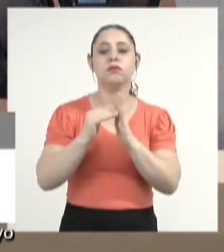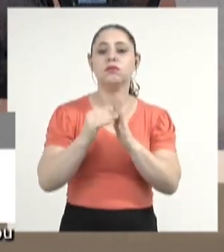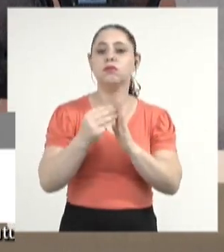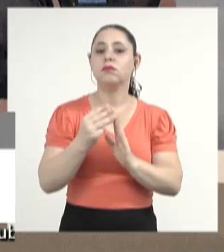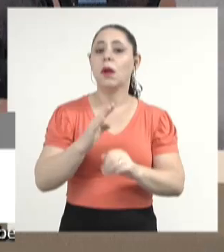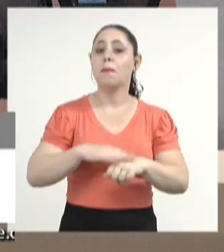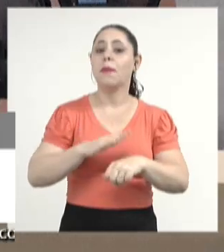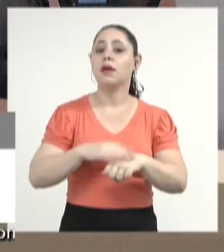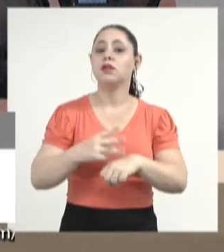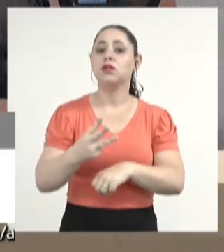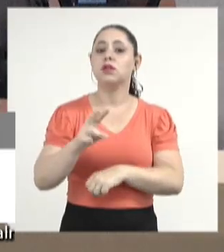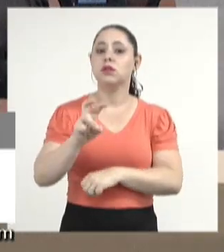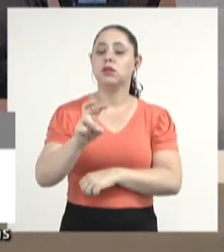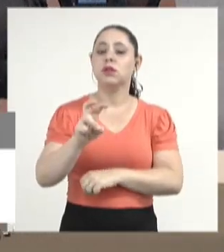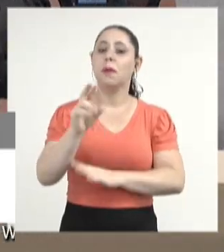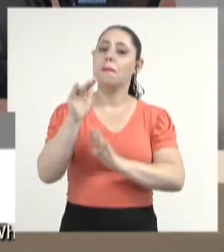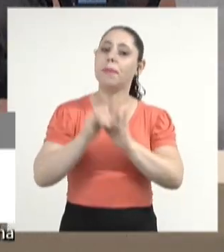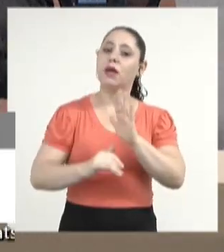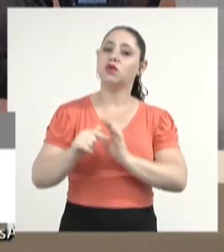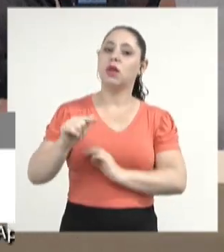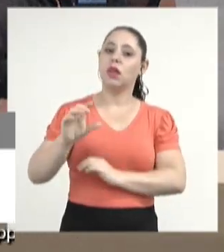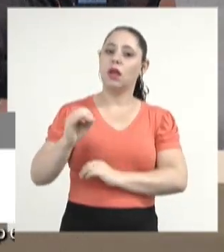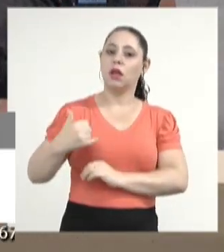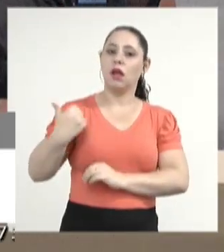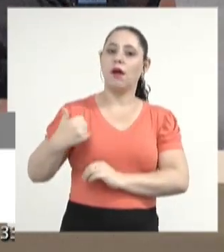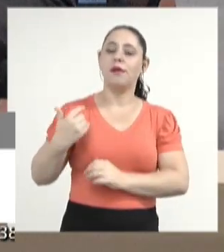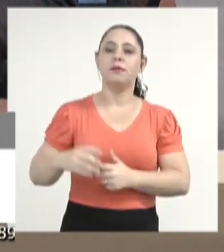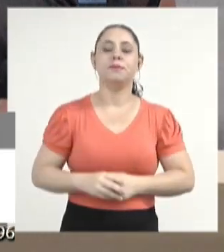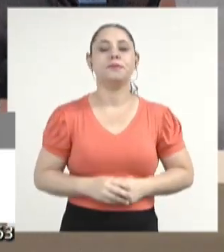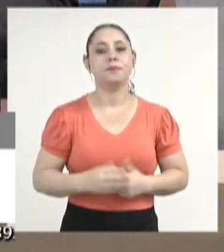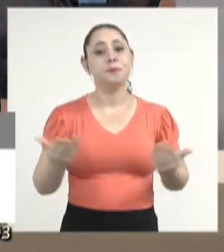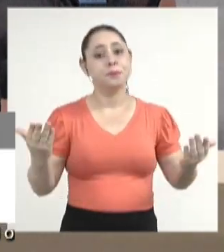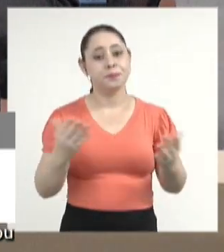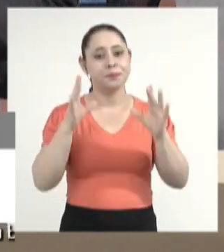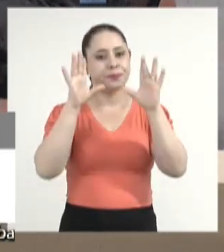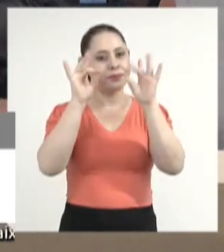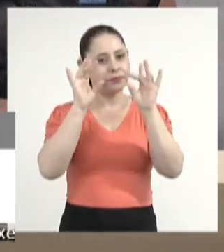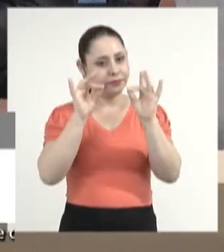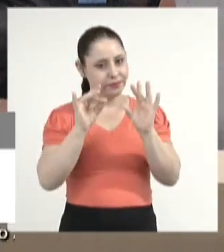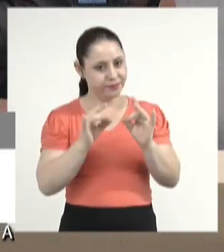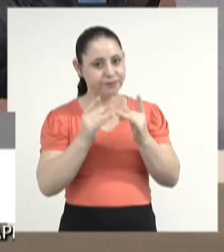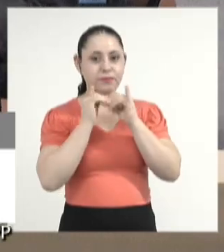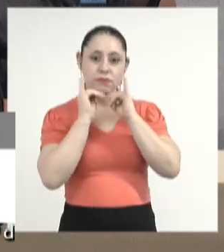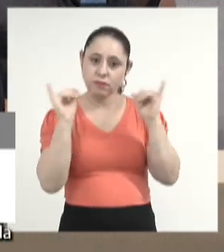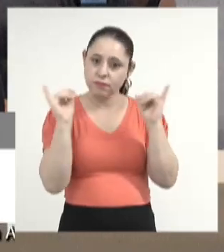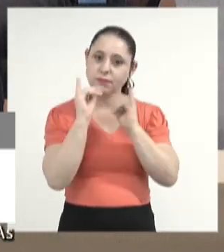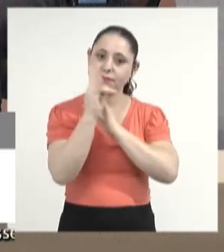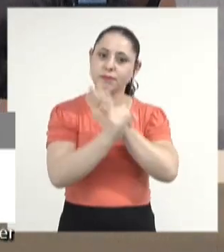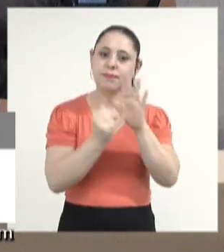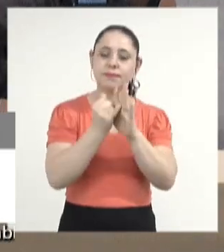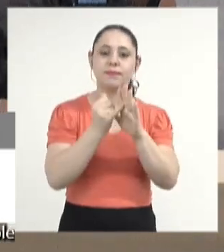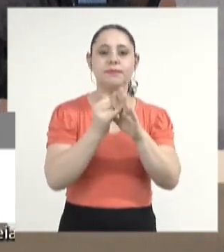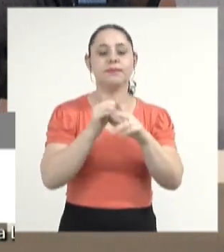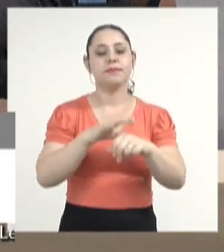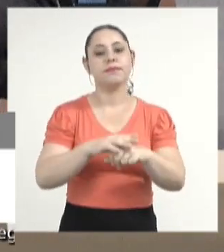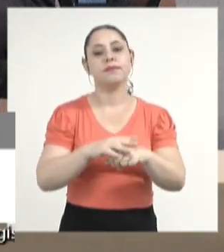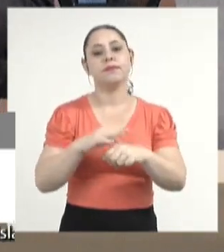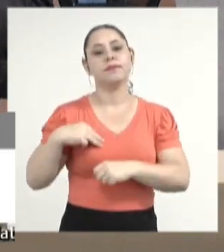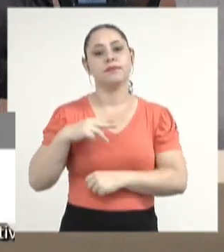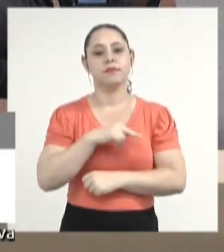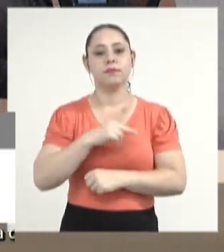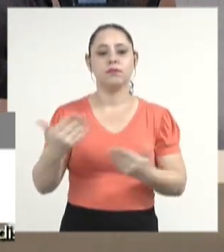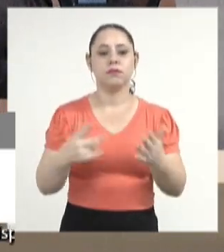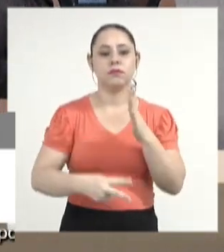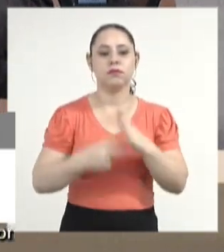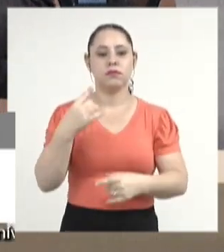de 35 anos e menos de 70 anos de idade. Agora vamos detalhar o projeto que nós anunciamos, né, do Ministério Público. Entra